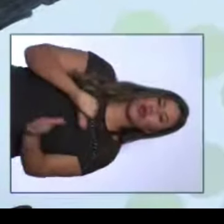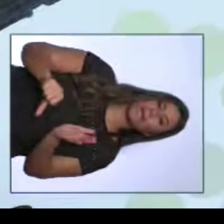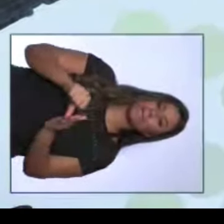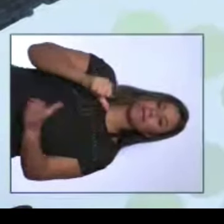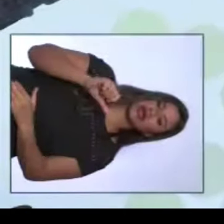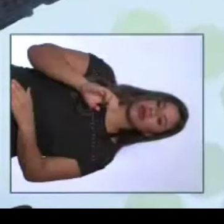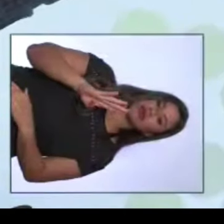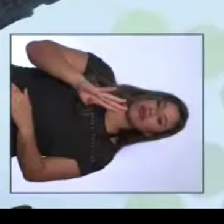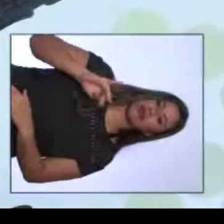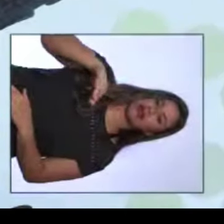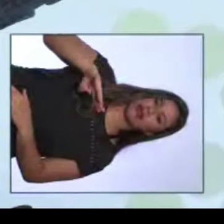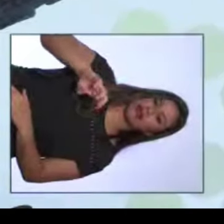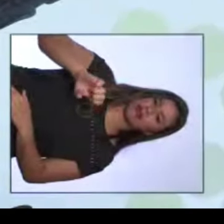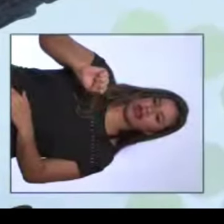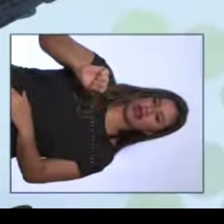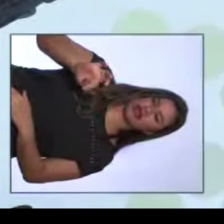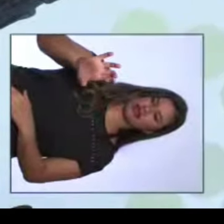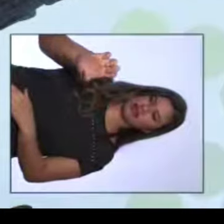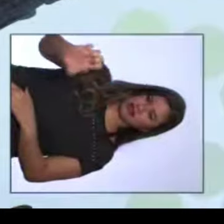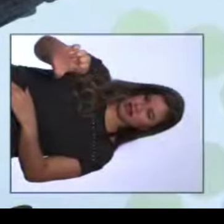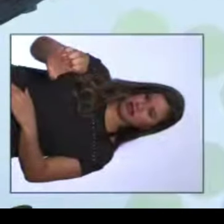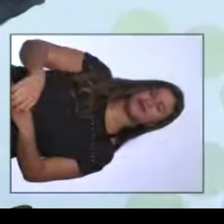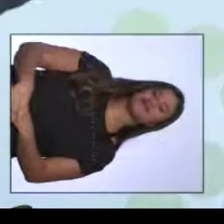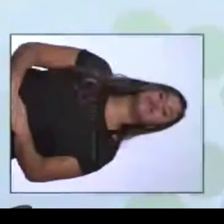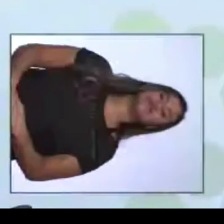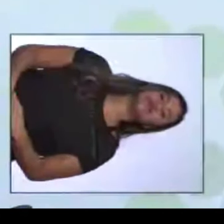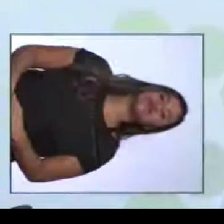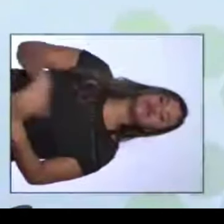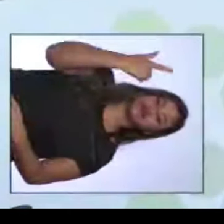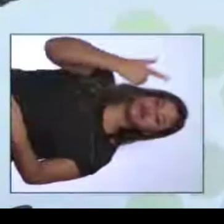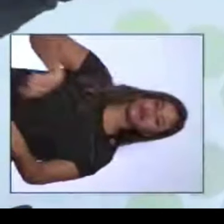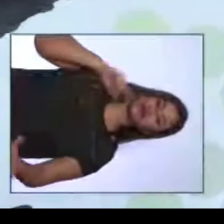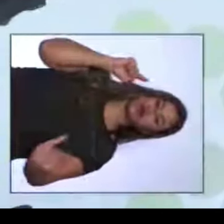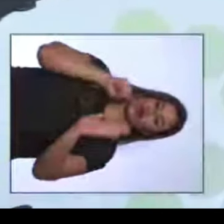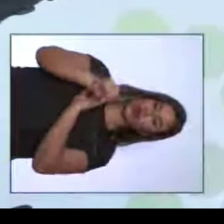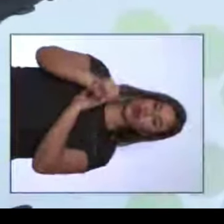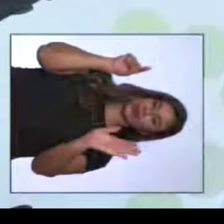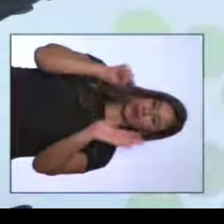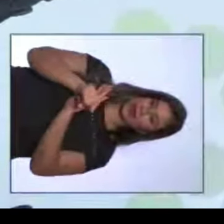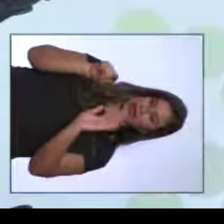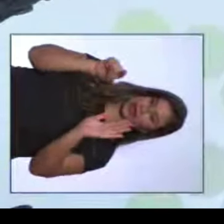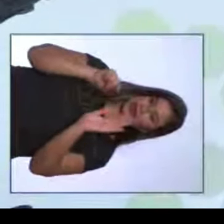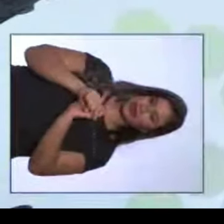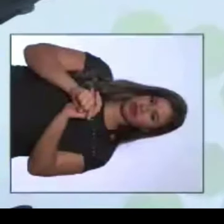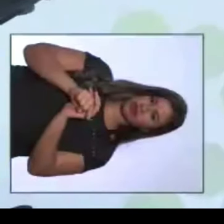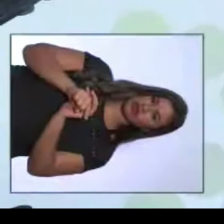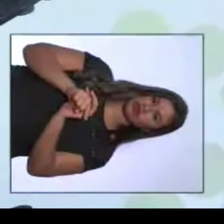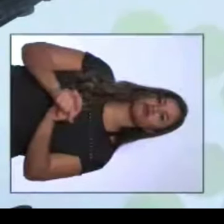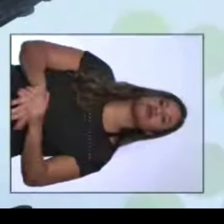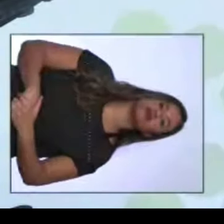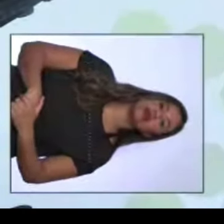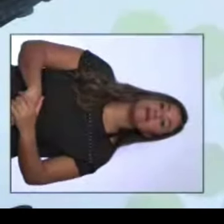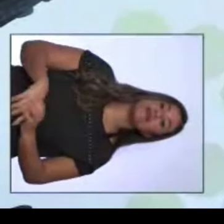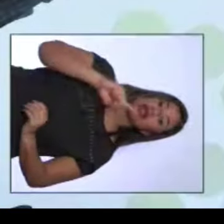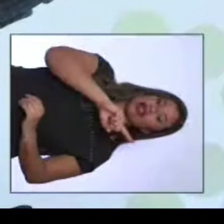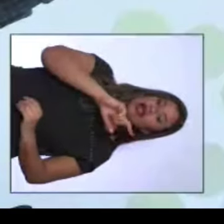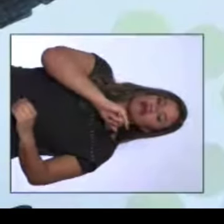Então, eu vou voltar com aquelas perguntinhas, né? Lembrando, o que acontece nesta